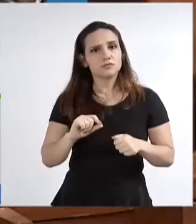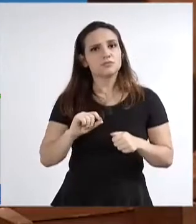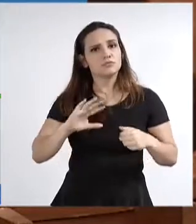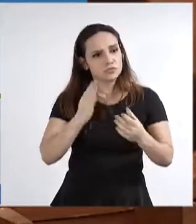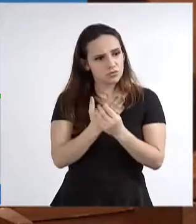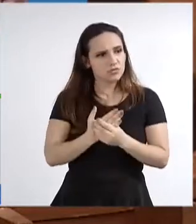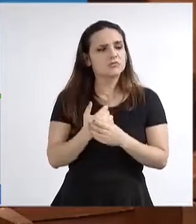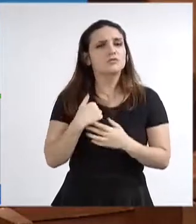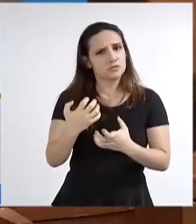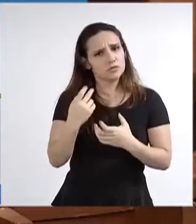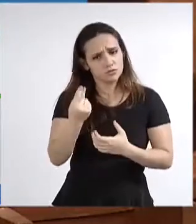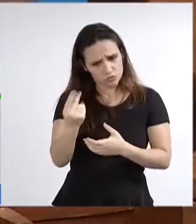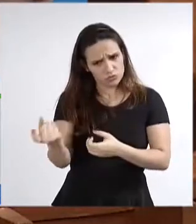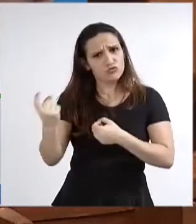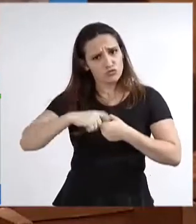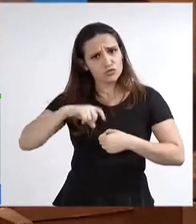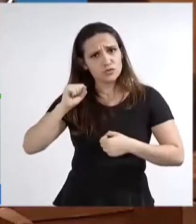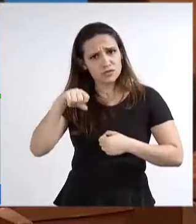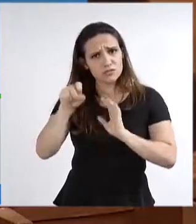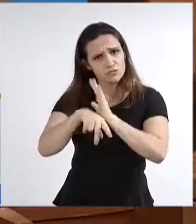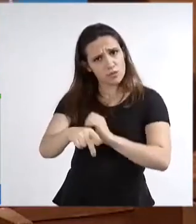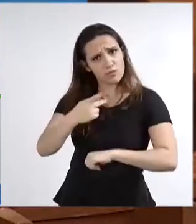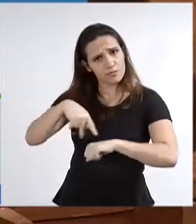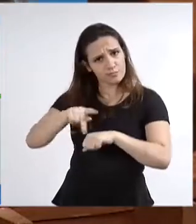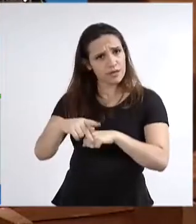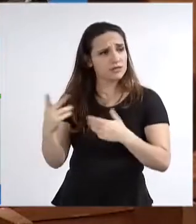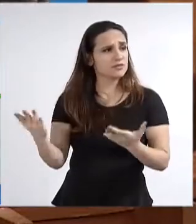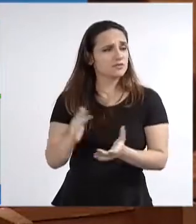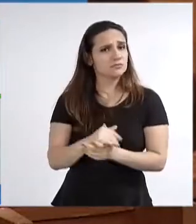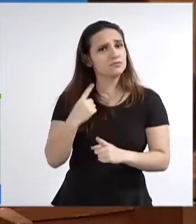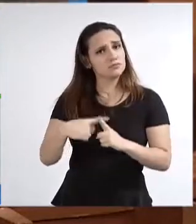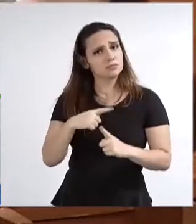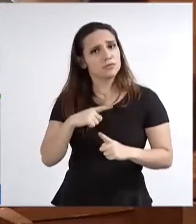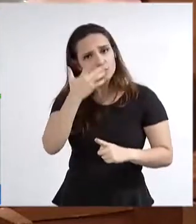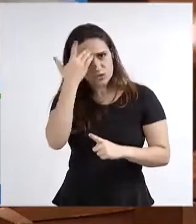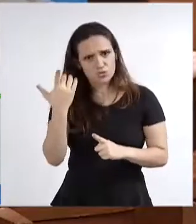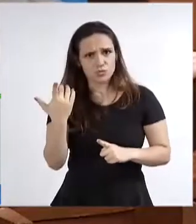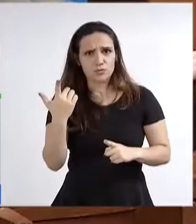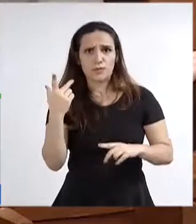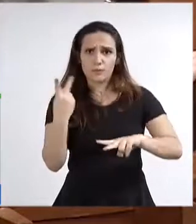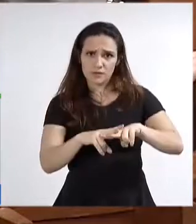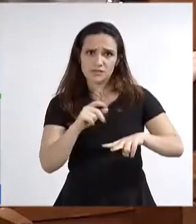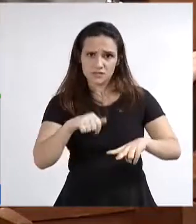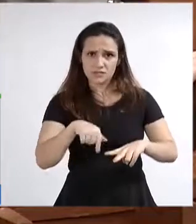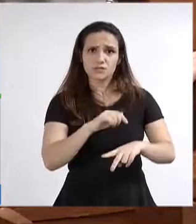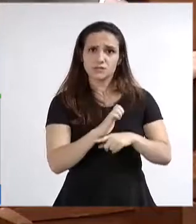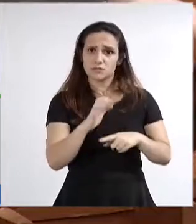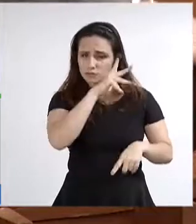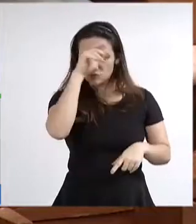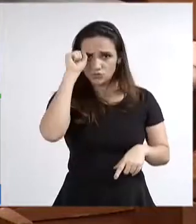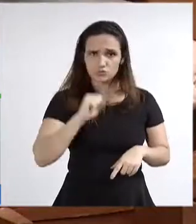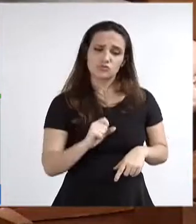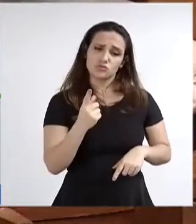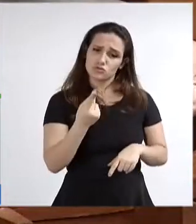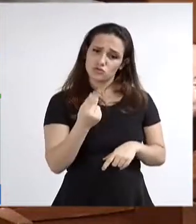cobrando o ressarcimento da União a esses presos, que hoje 40% do sistema prisional é ocupado pelos presos